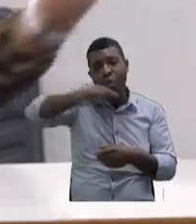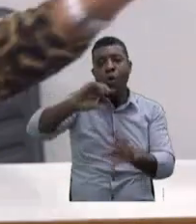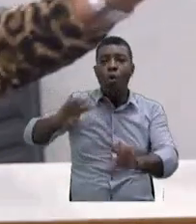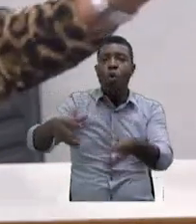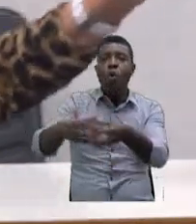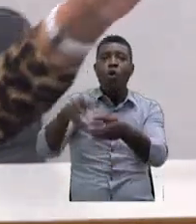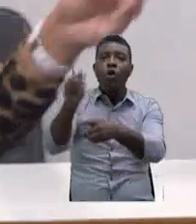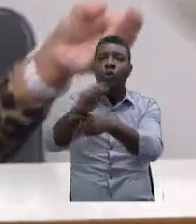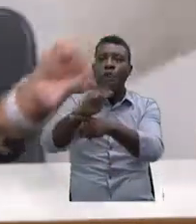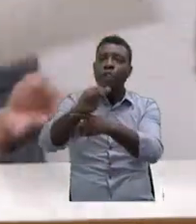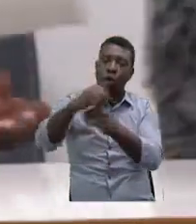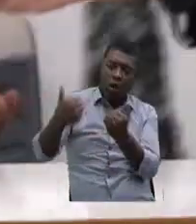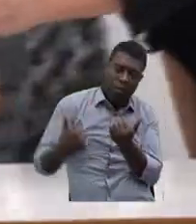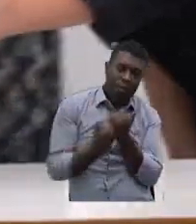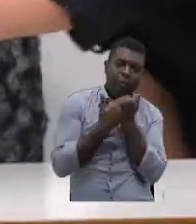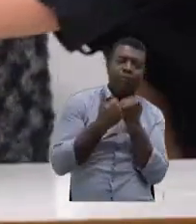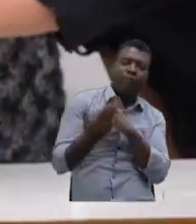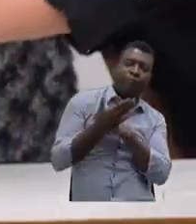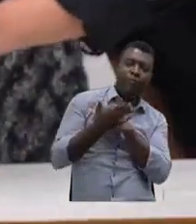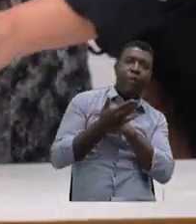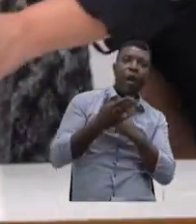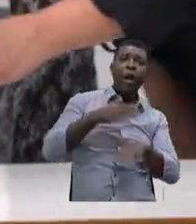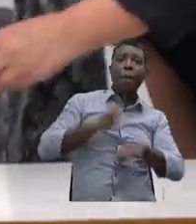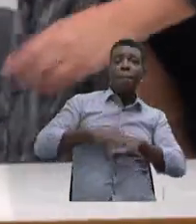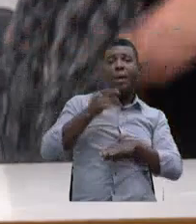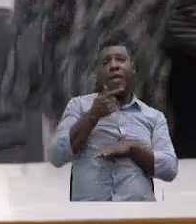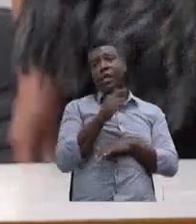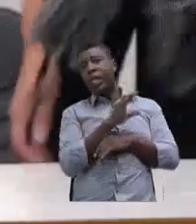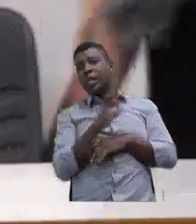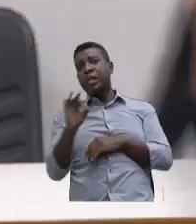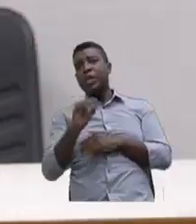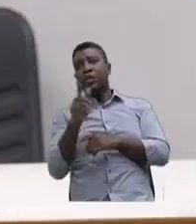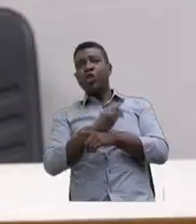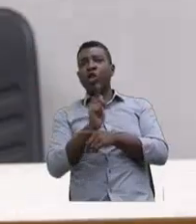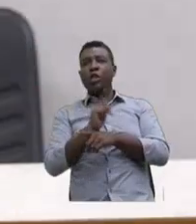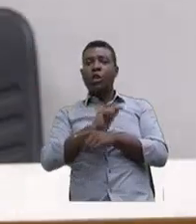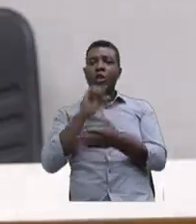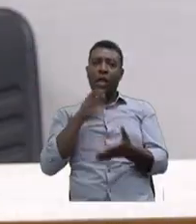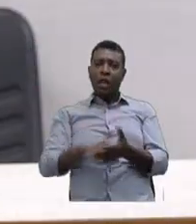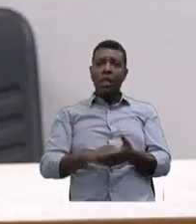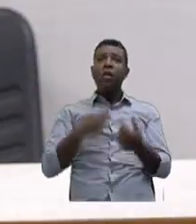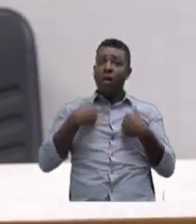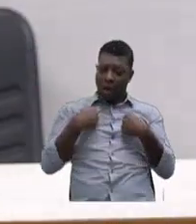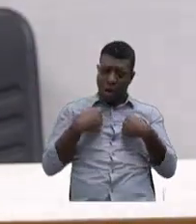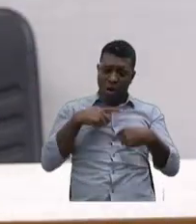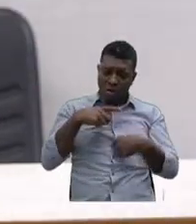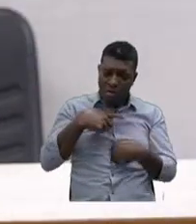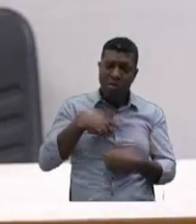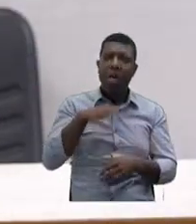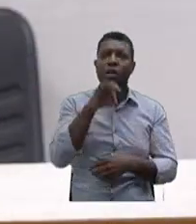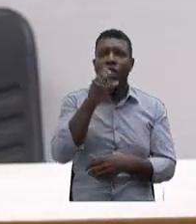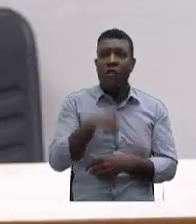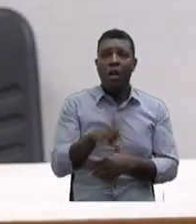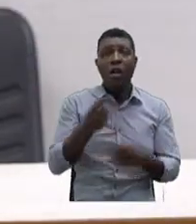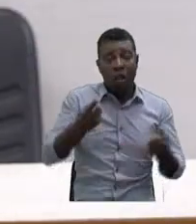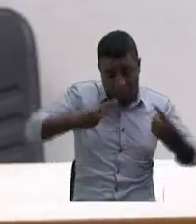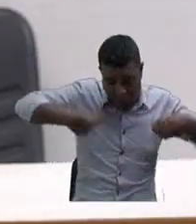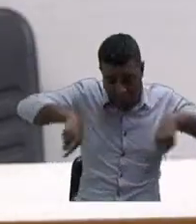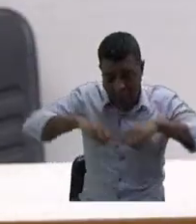gestores, que são mais de 700 gestores cadastrados, e eu tenho fé. Eu acho que assim, nós estamos preocupados,